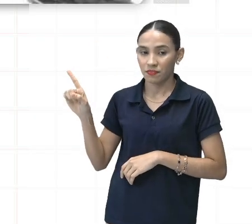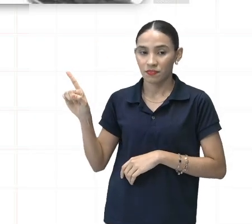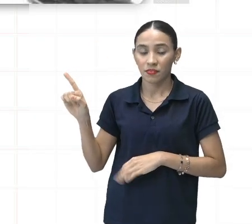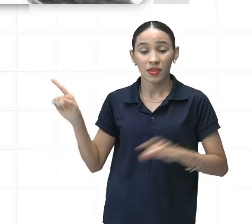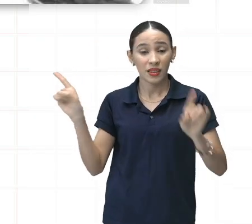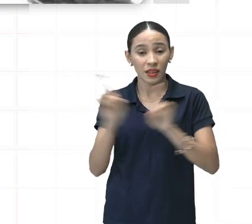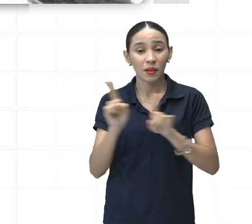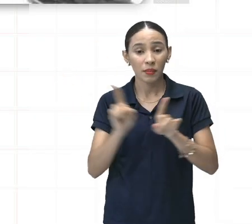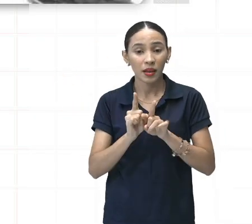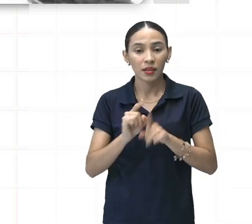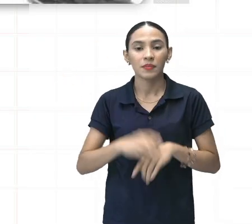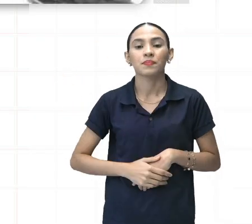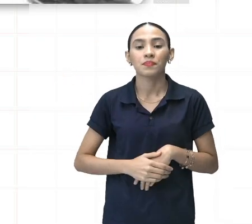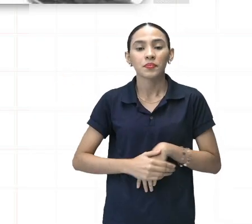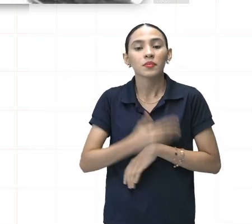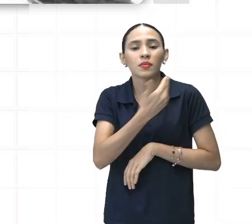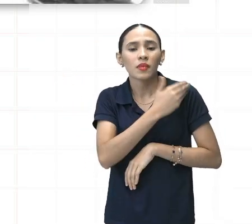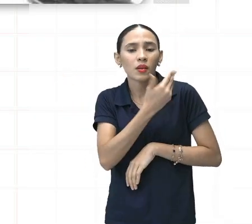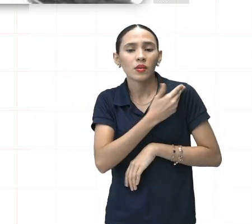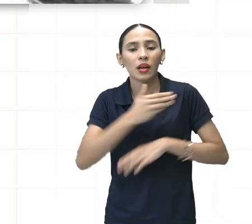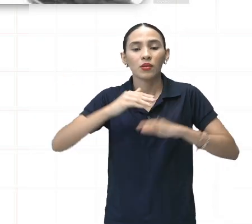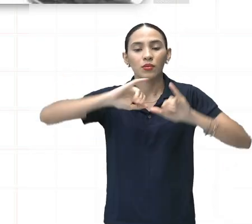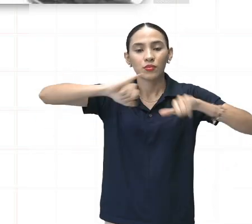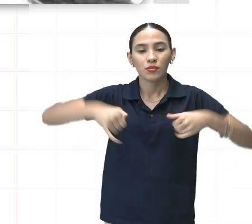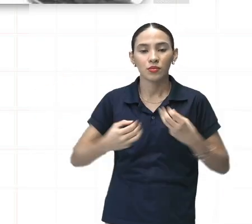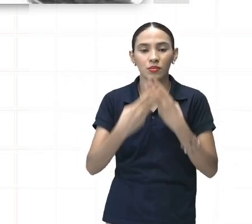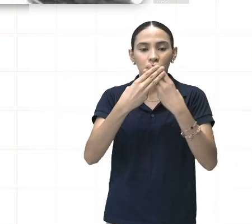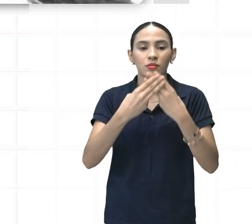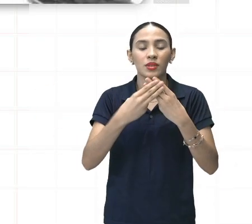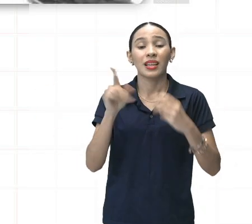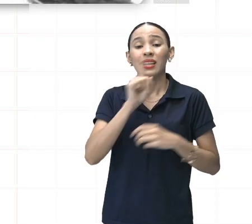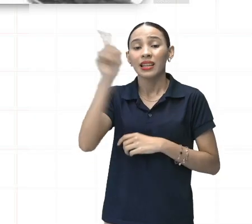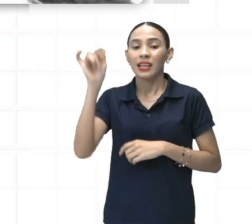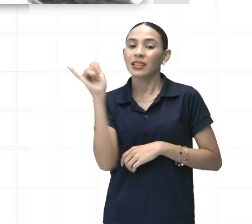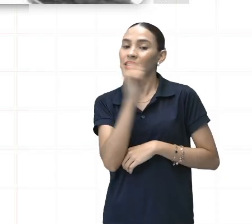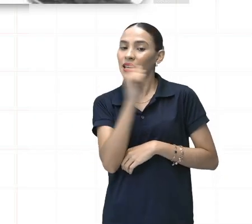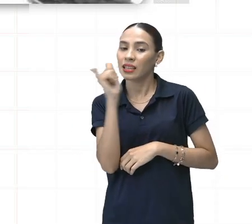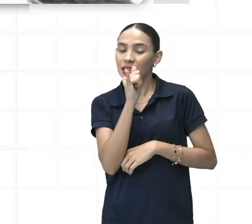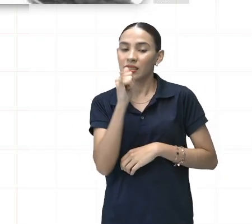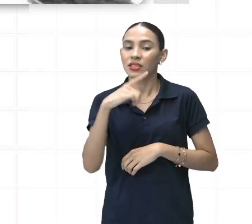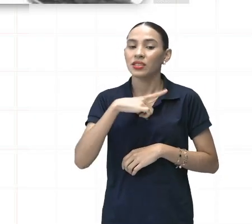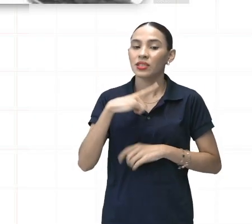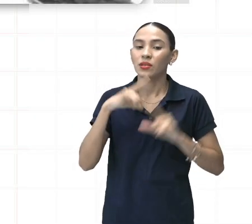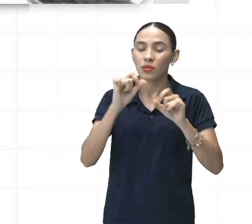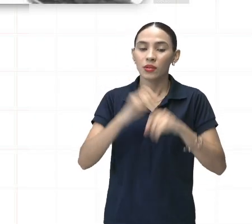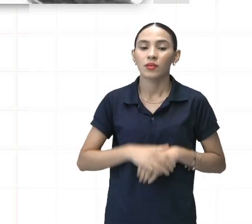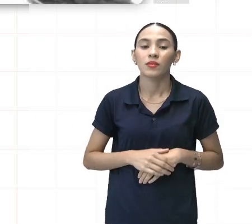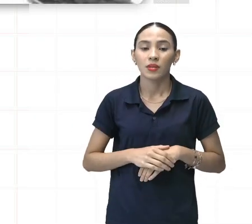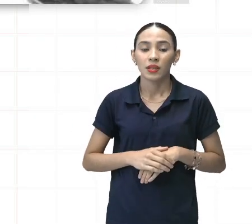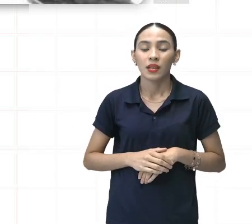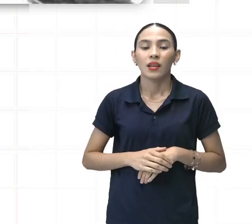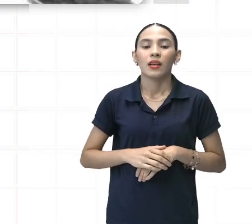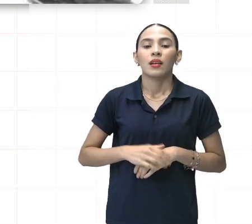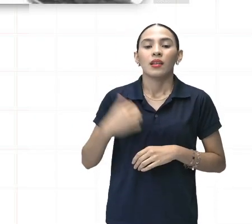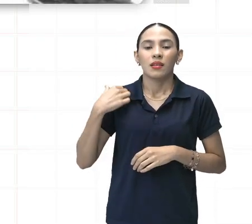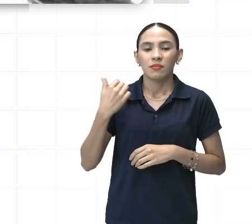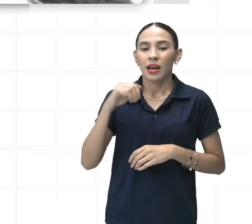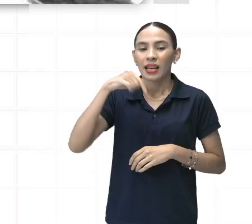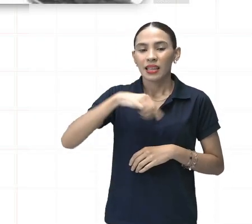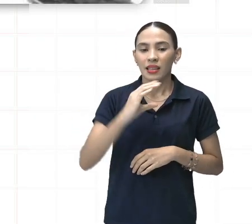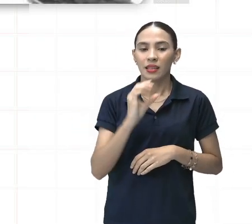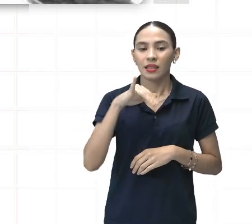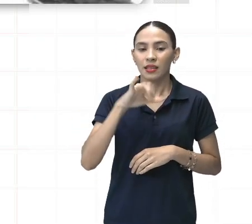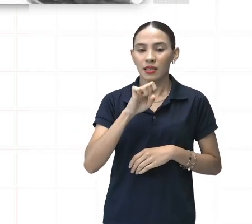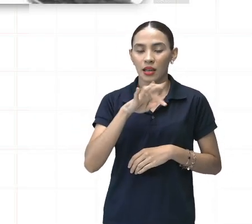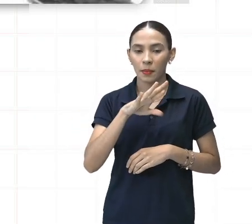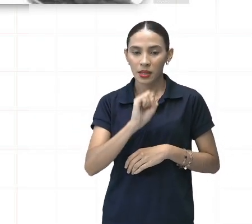eram também antissemitas, e se de um lado, lá na Itália, o Mussolini tinha os camisas negras, aqui no Brasil,